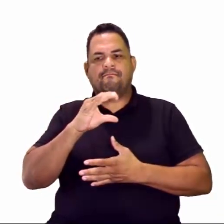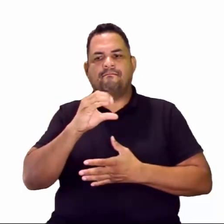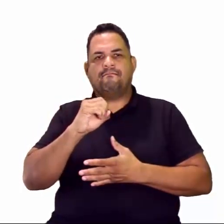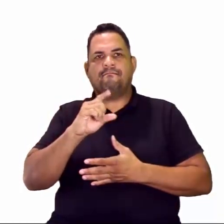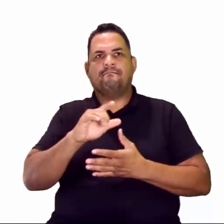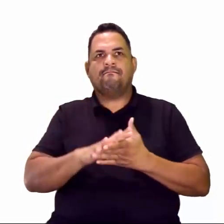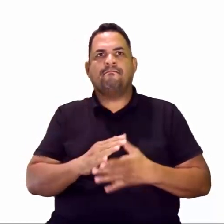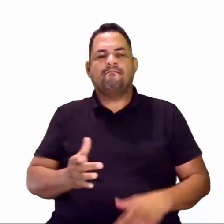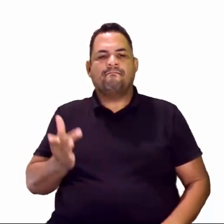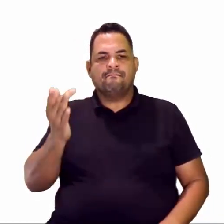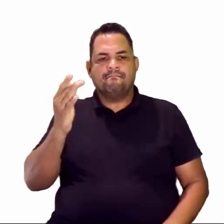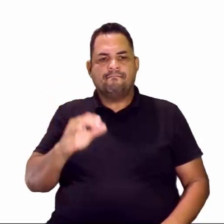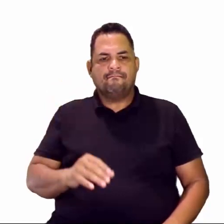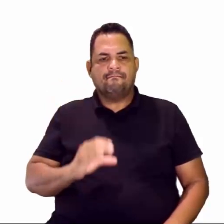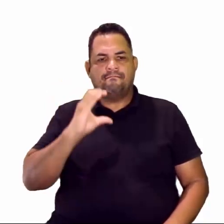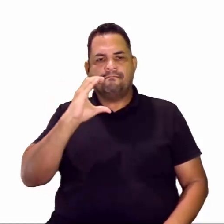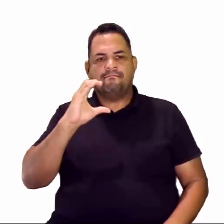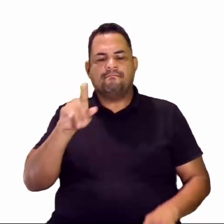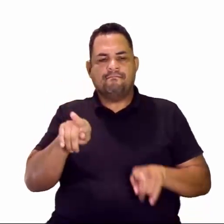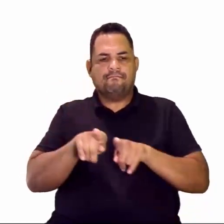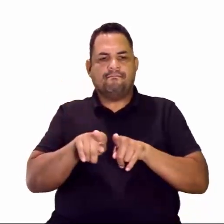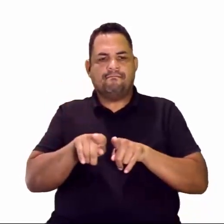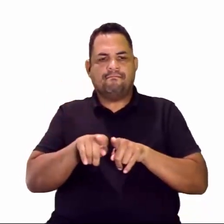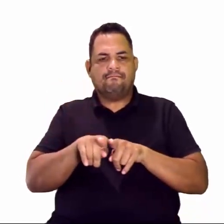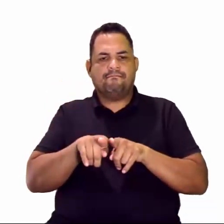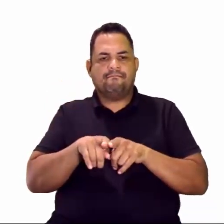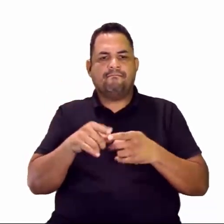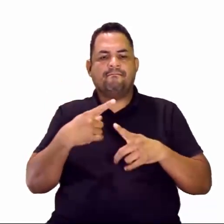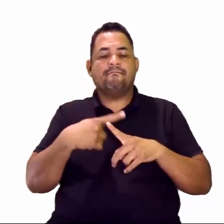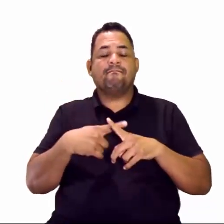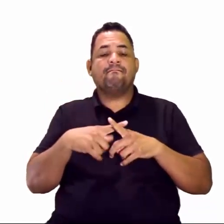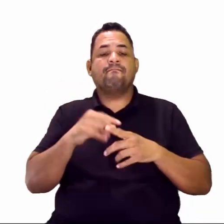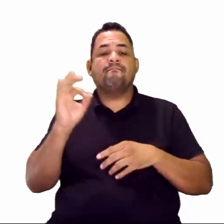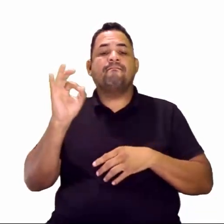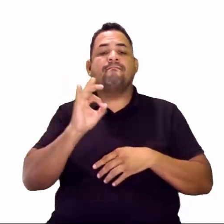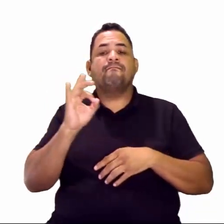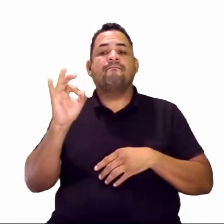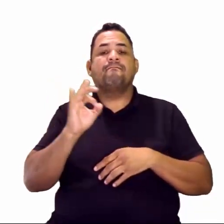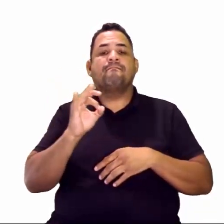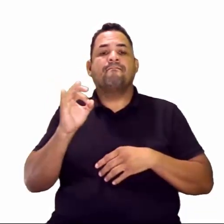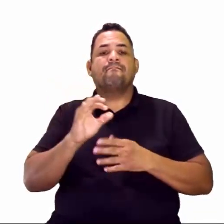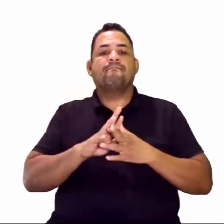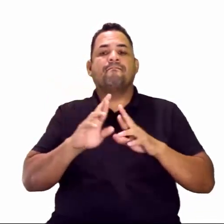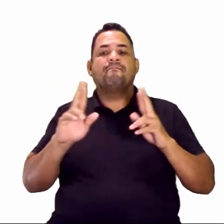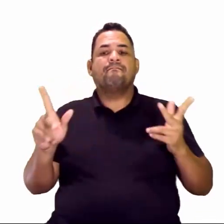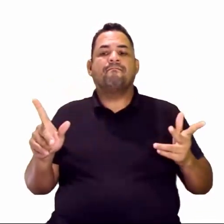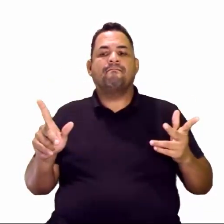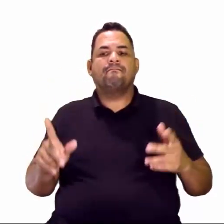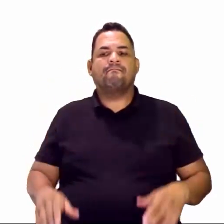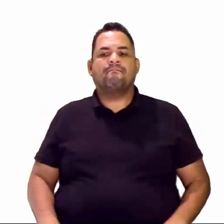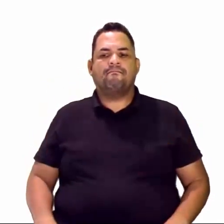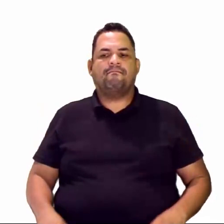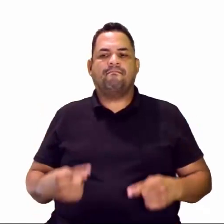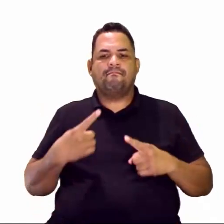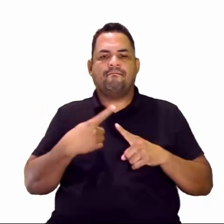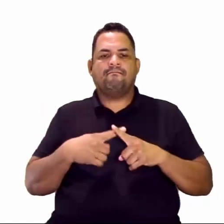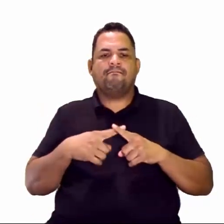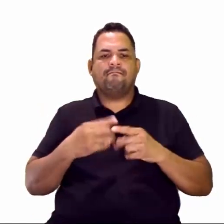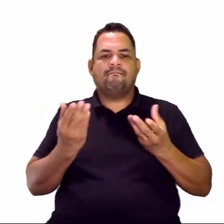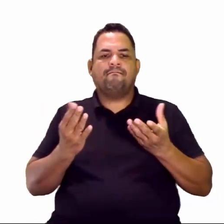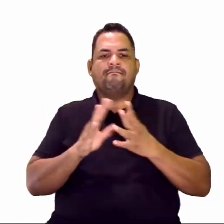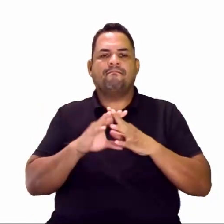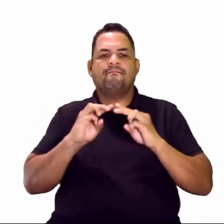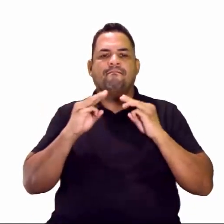O carbono também tinha dois átomos de carbono. Mas por que a percentual foi diferente? Porque a massa molar ou a